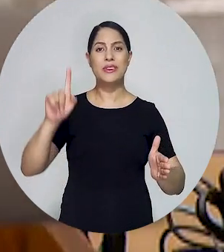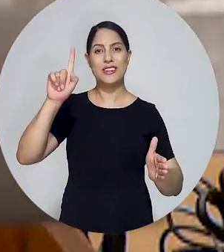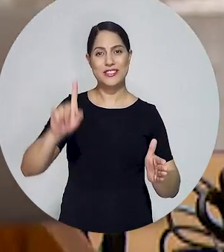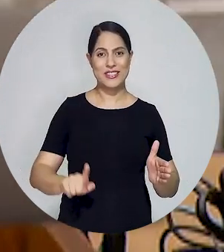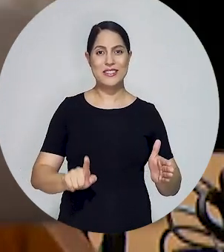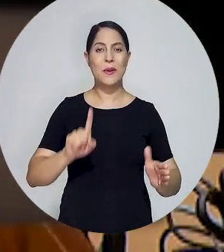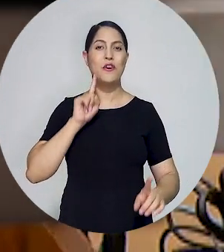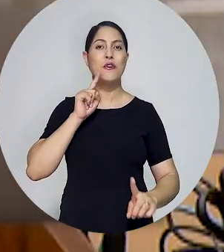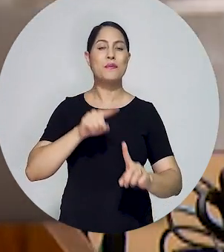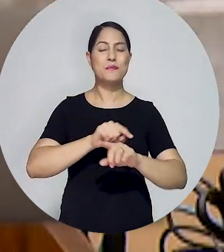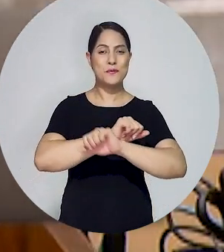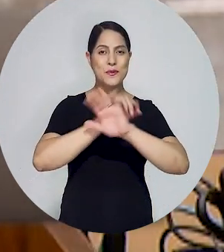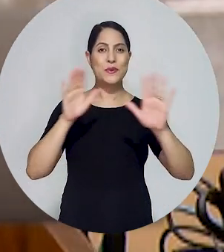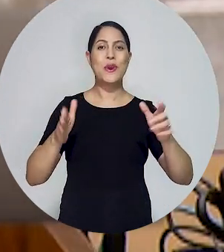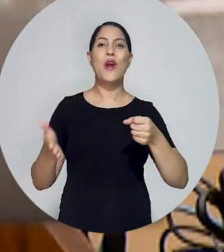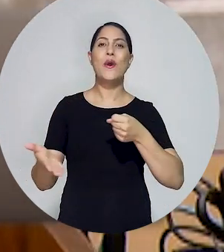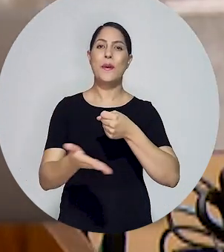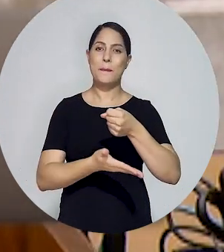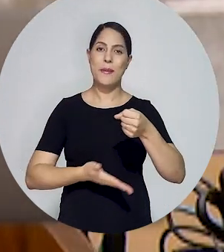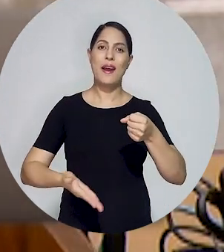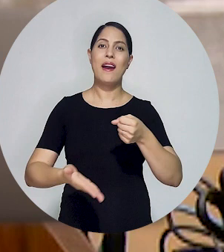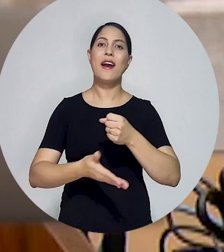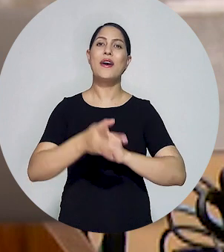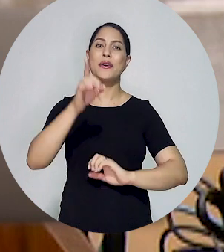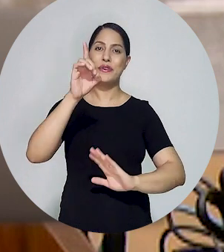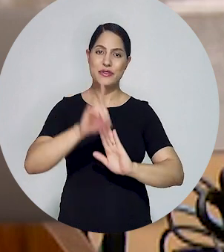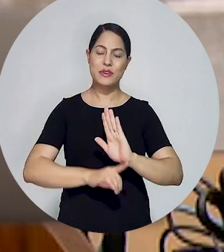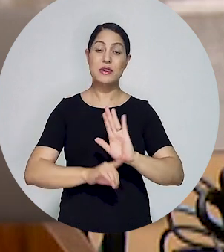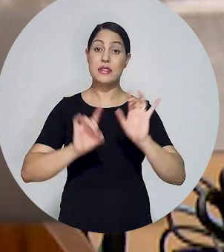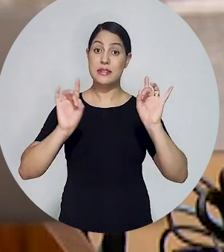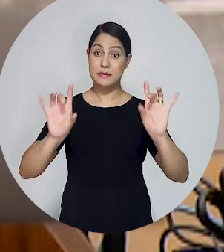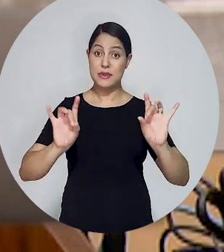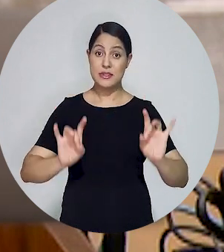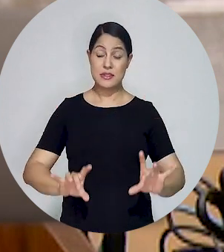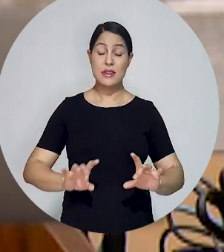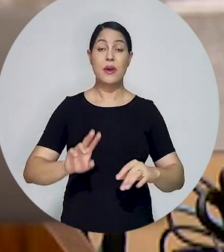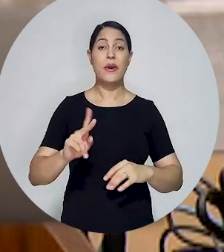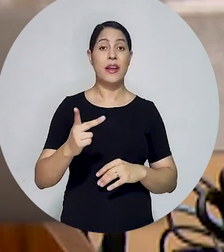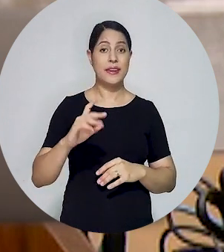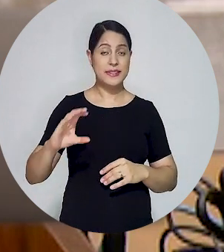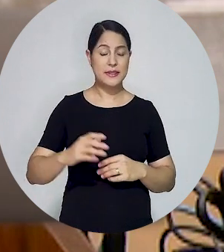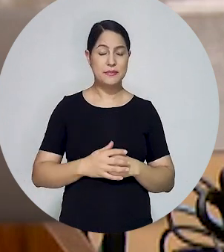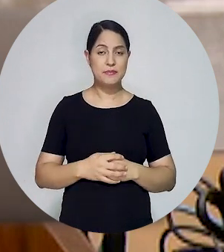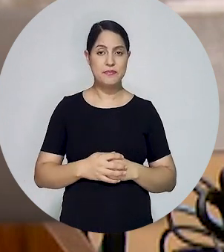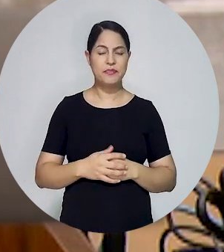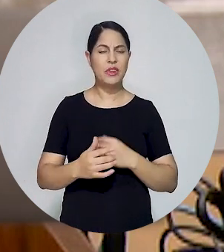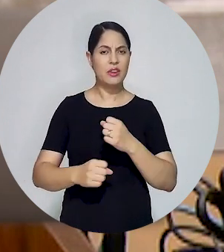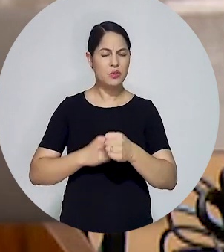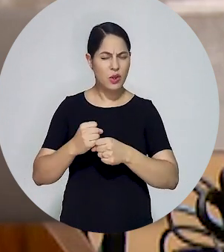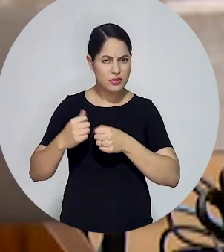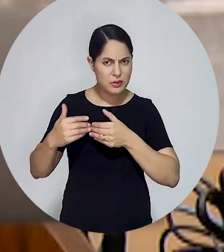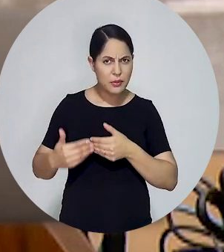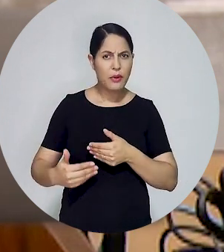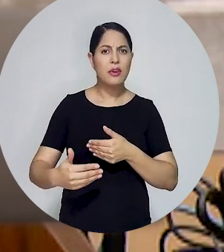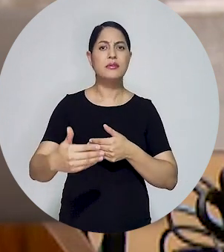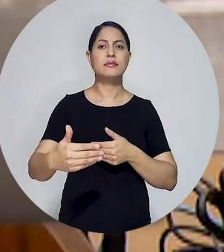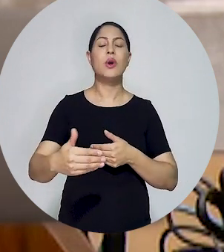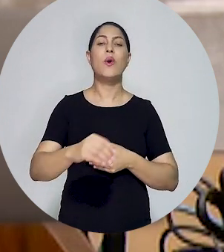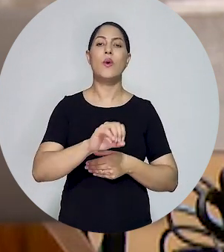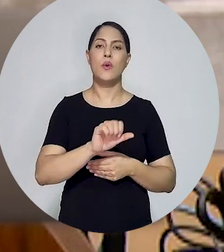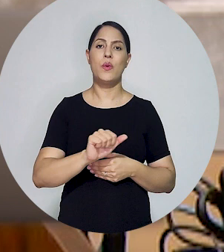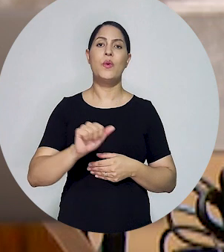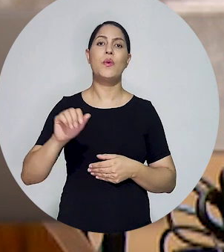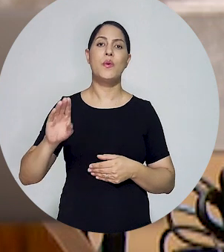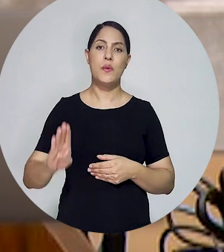contribuiu diretamente para o resgate das garantias fundamentais, especialmente o habeas corpus. Nos anos